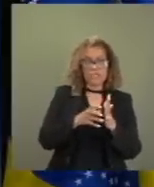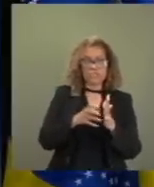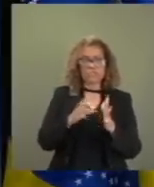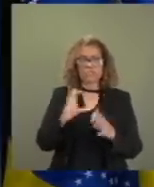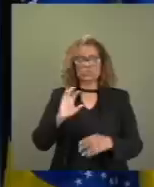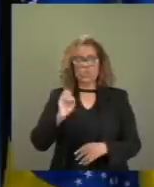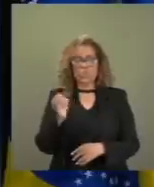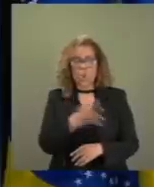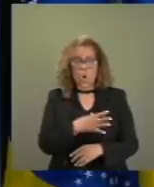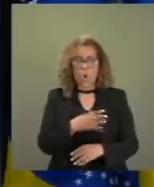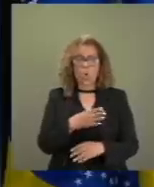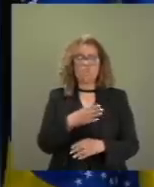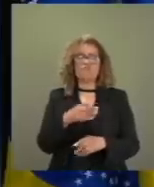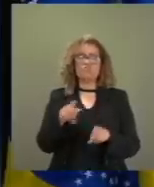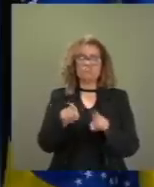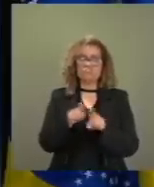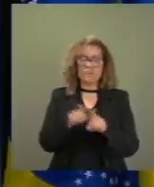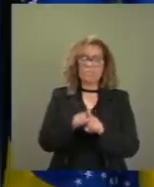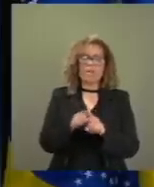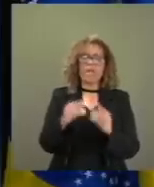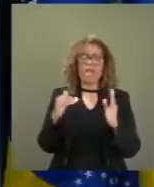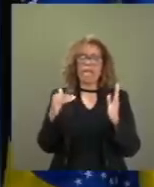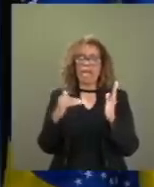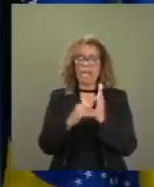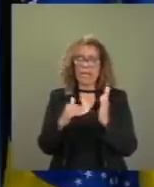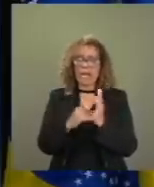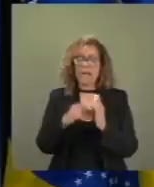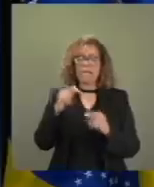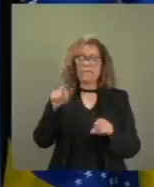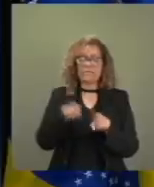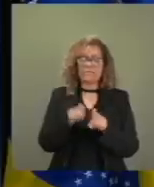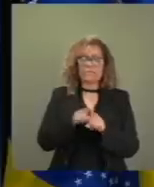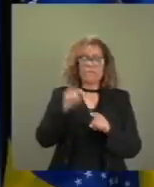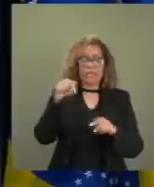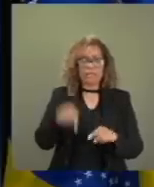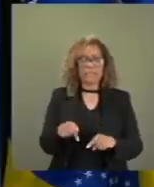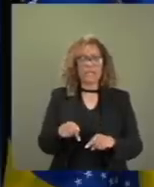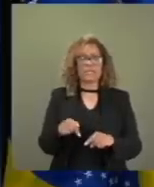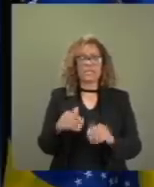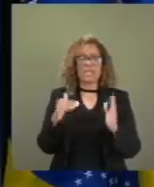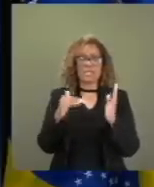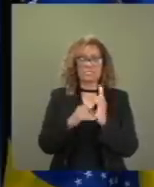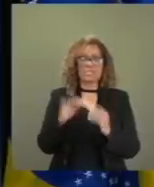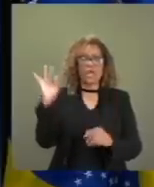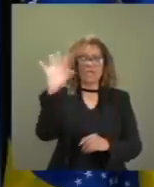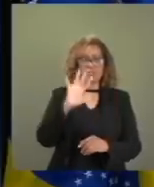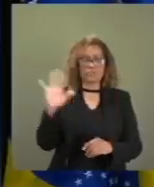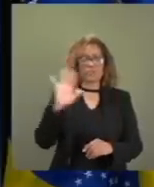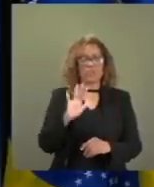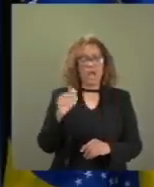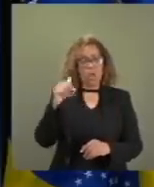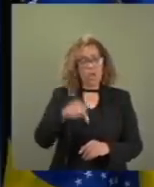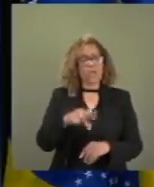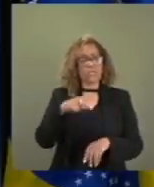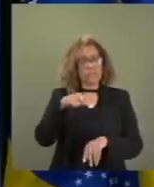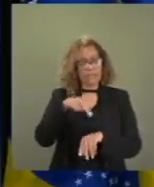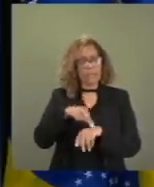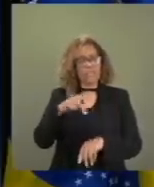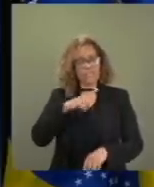novo da Câmara dos Deputados como aqui do Senado Federal que eu tenho a honra de